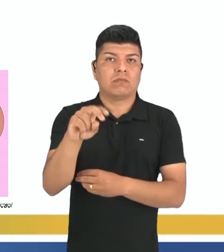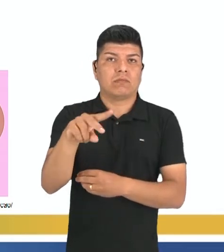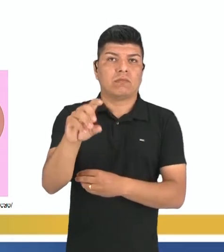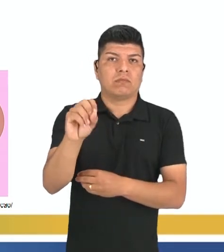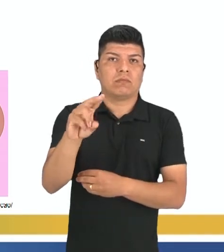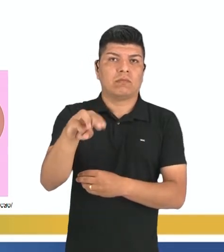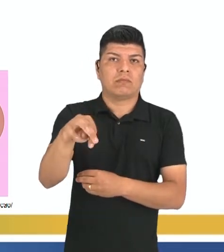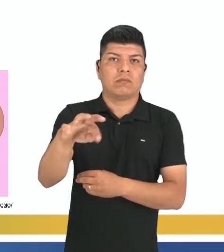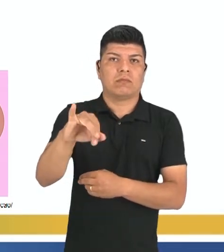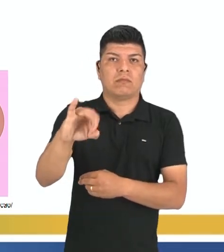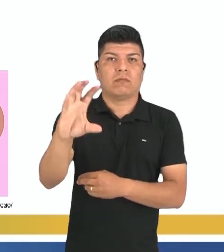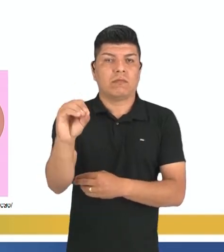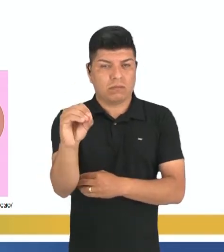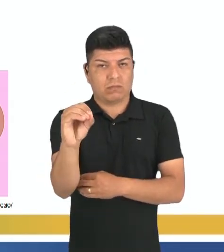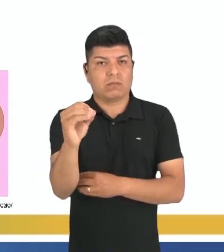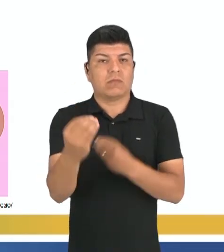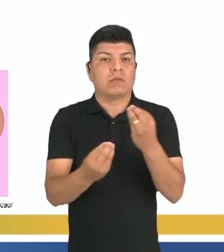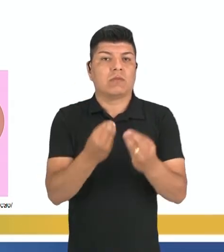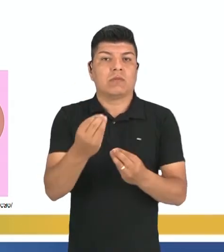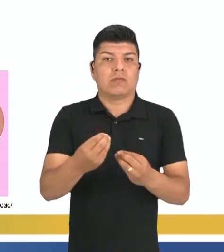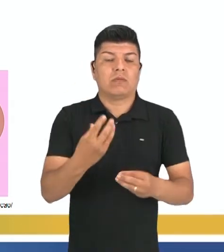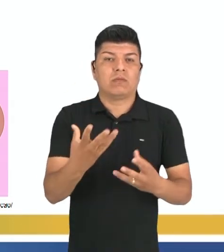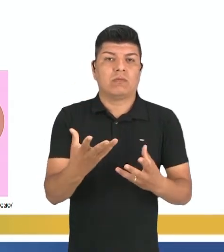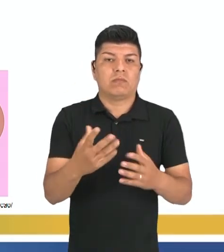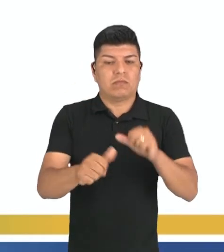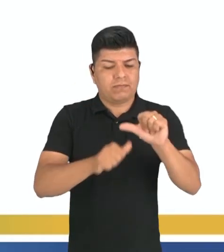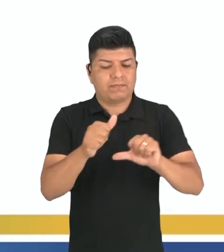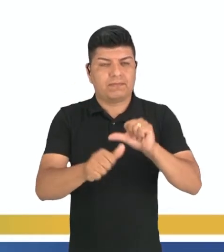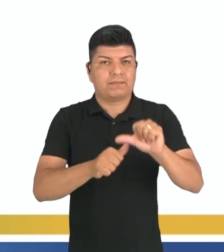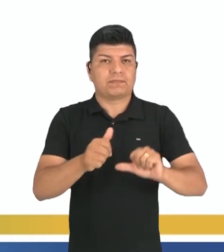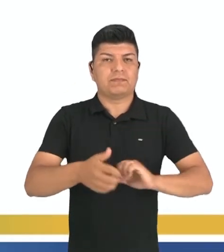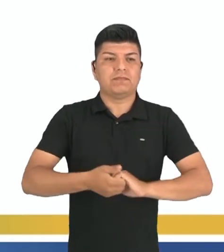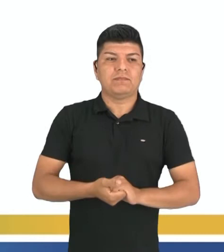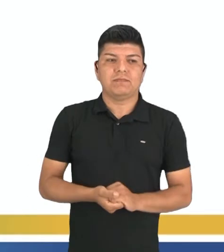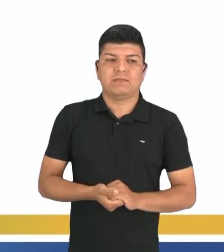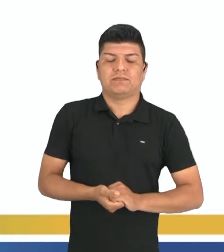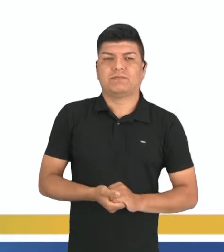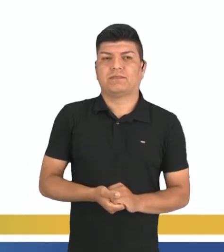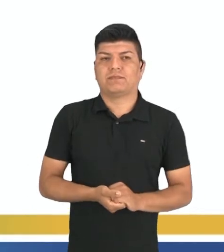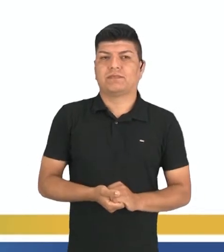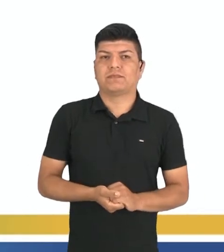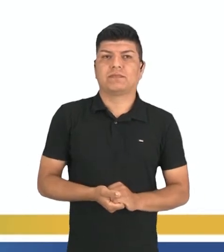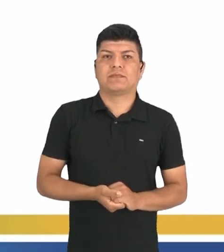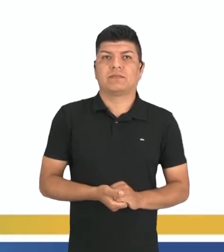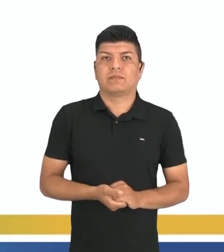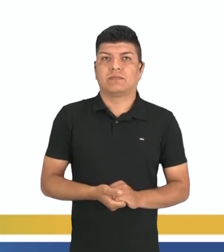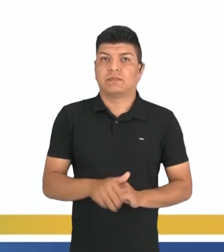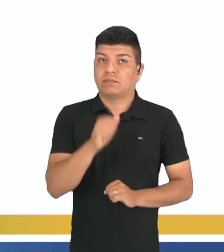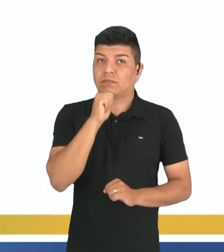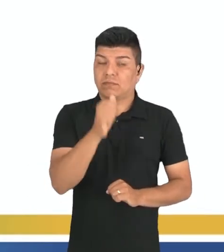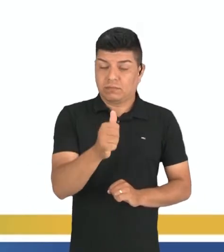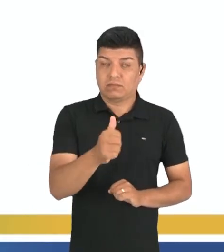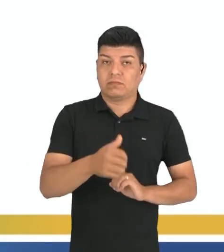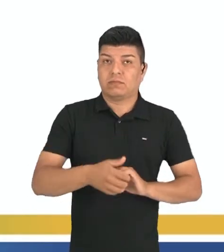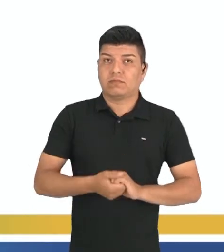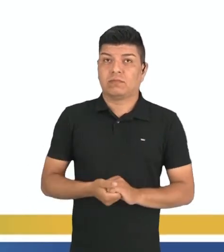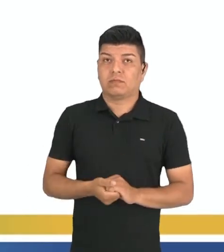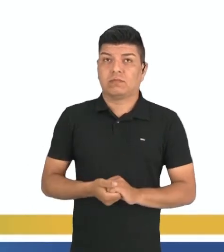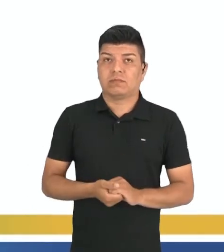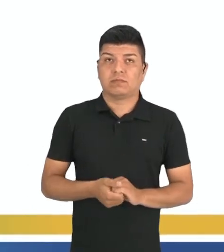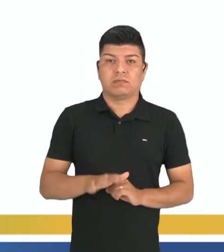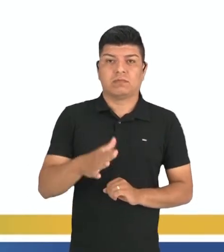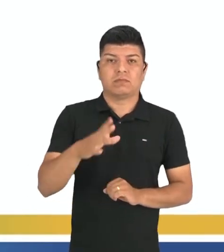se comportar à medida que esses hormônios eles vão se alterando. Então vamos lá, o ciclo menstrual, levando em